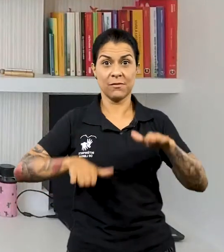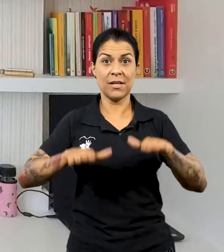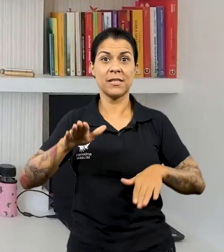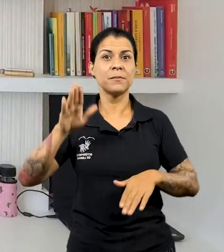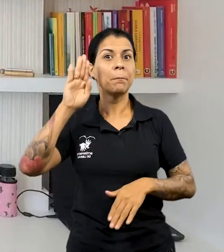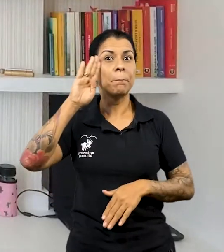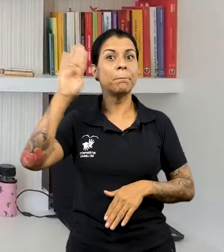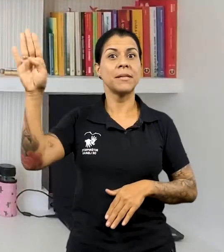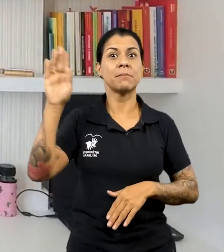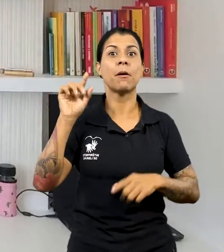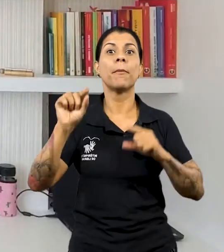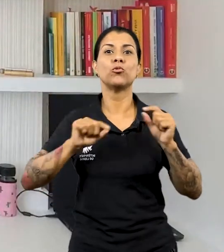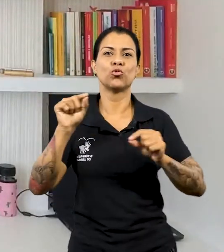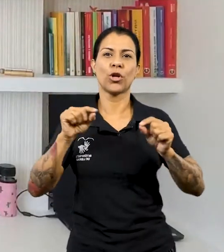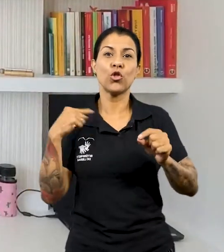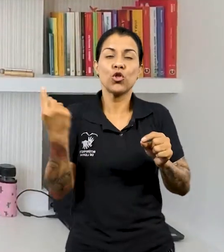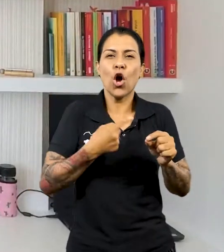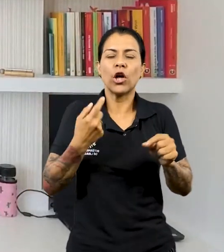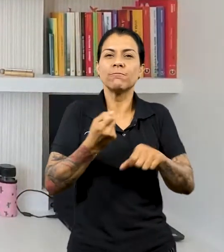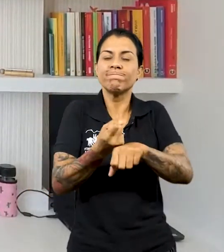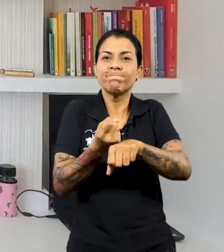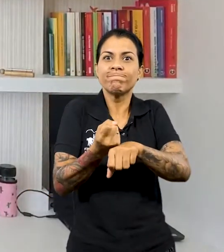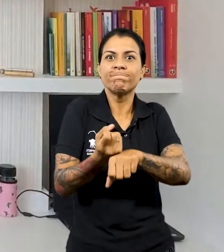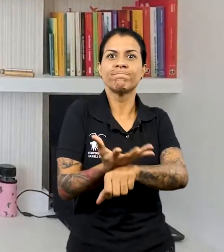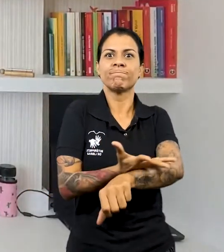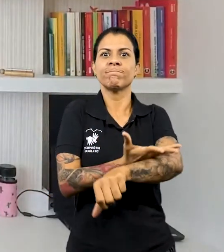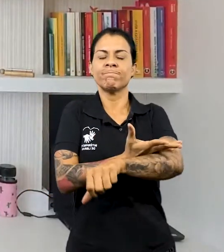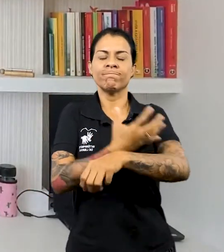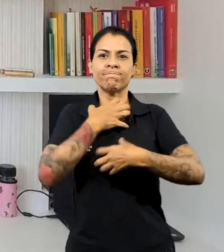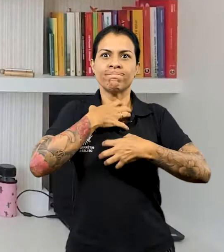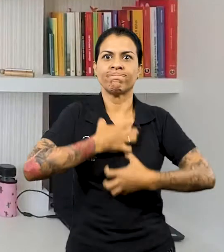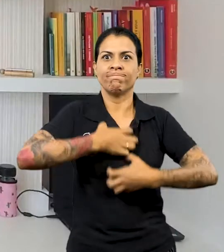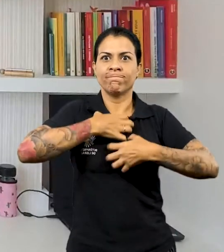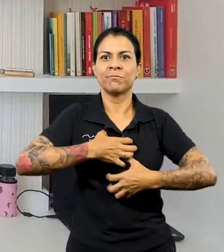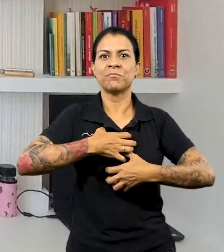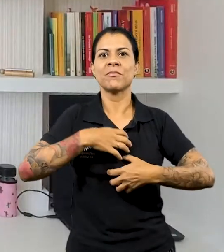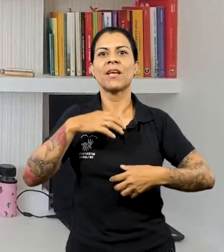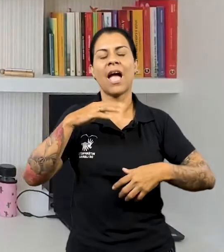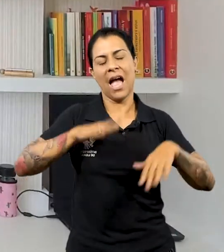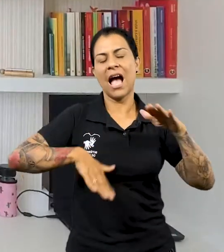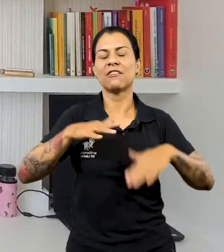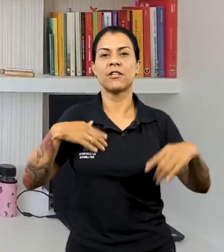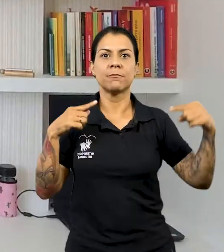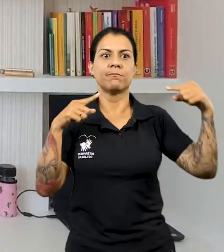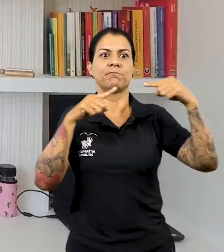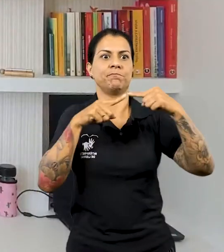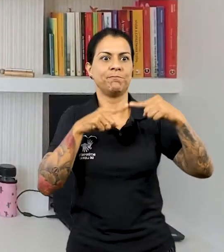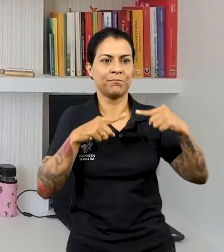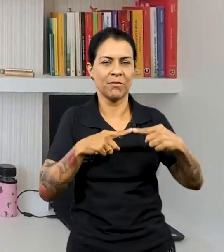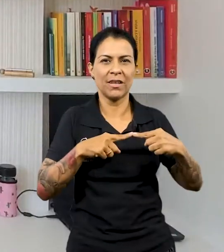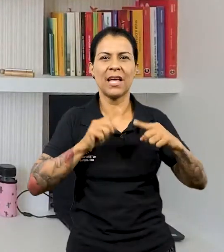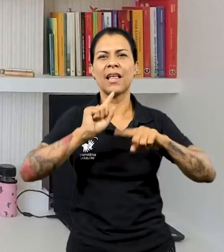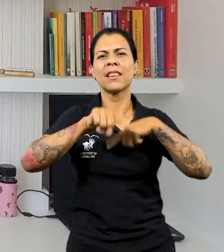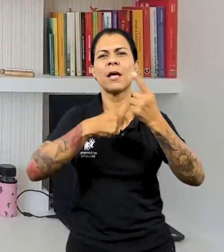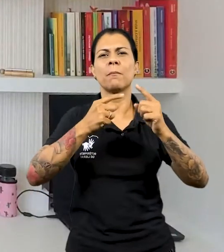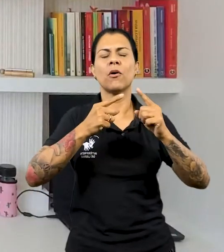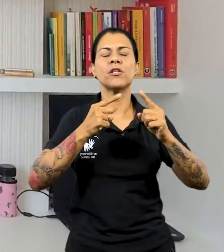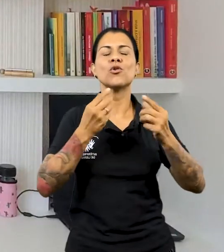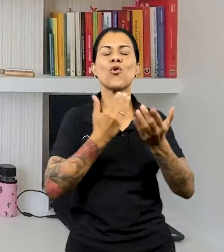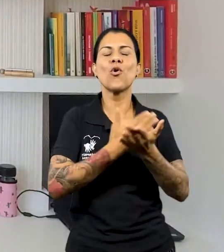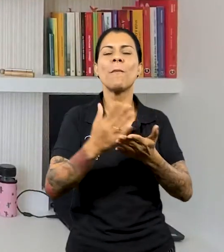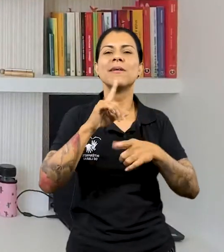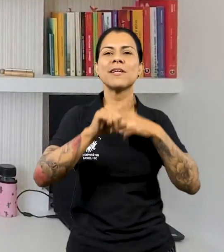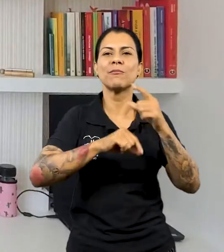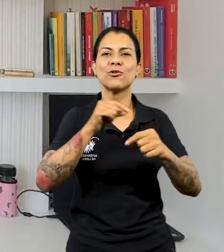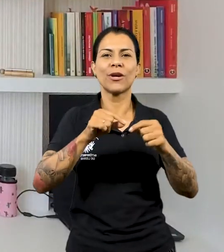Muitas vezes, principalmente quando a emoção é mais intensa, ficamos muito identificados com elas e acabamos